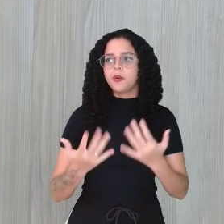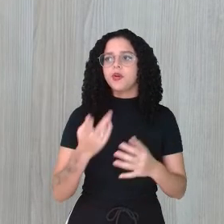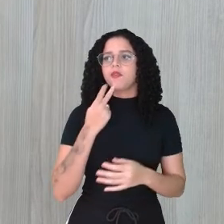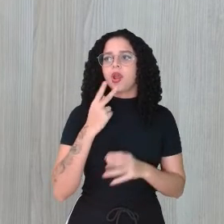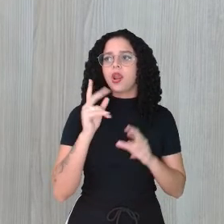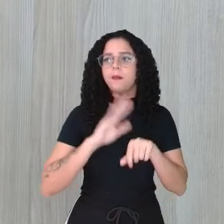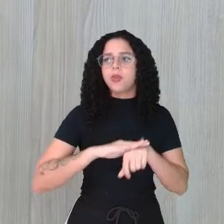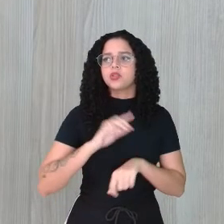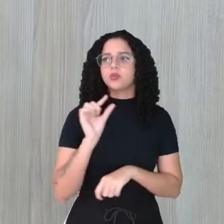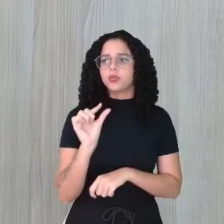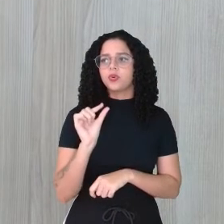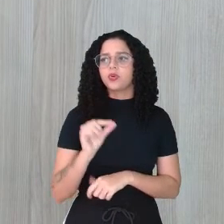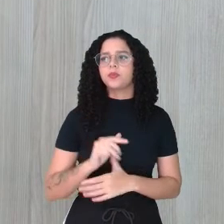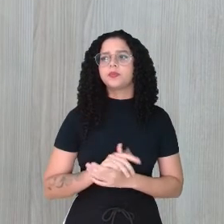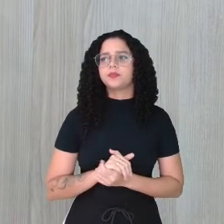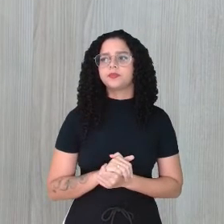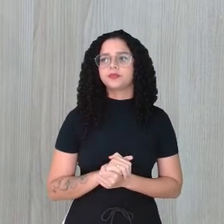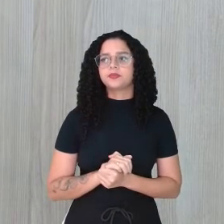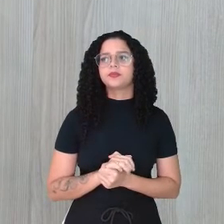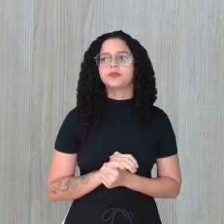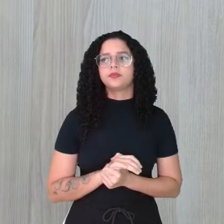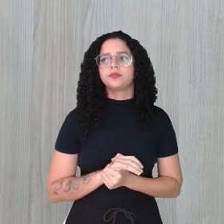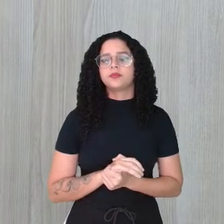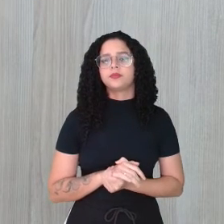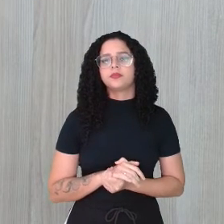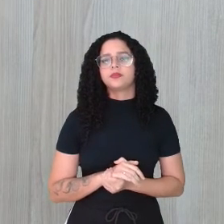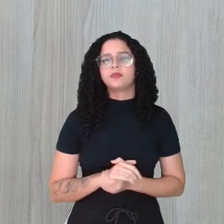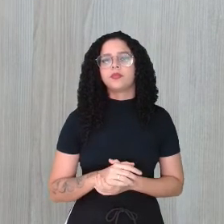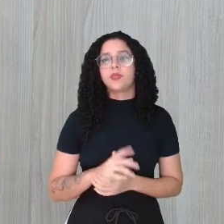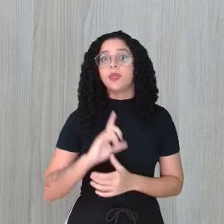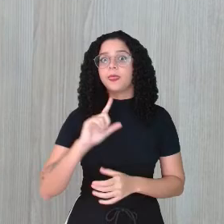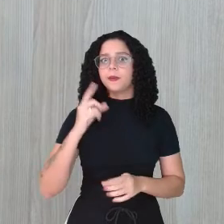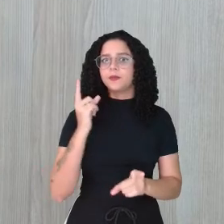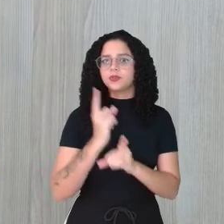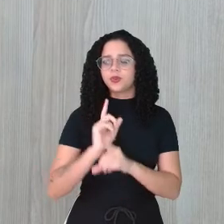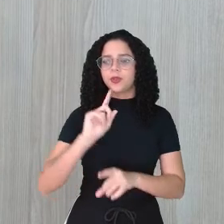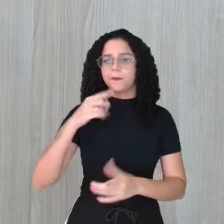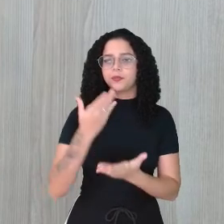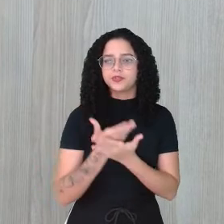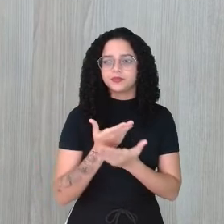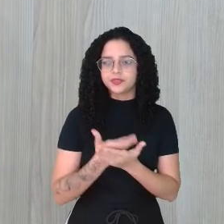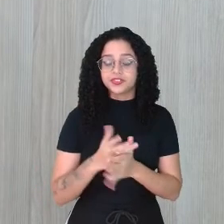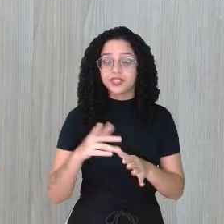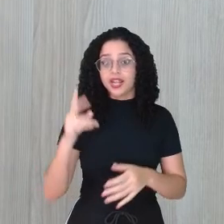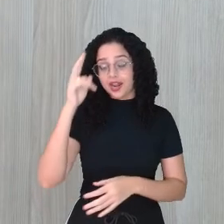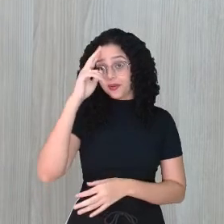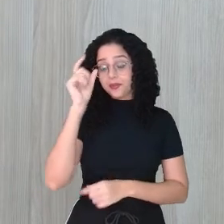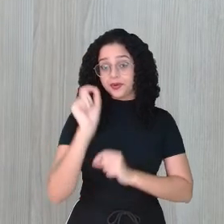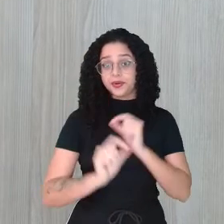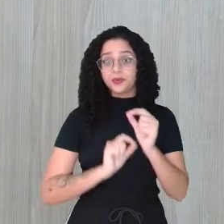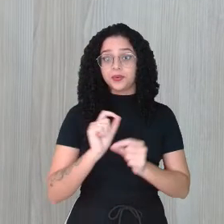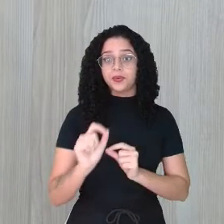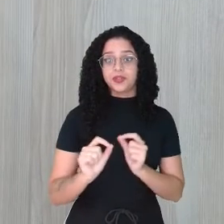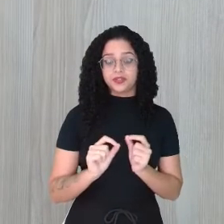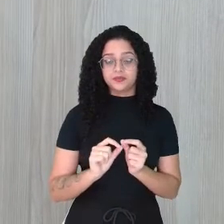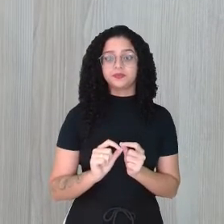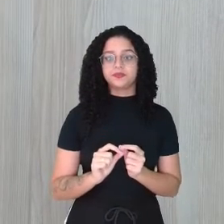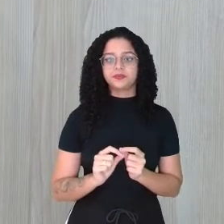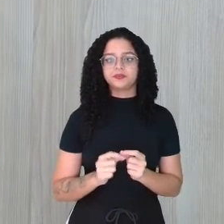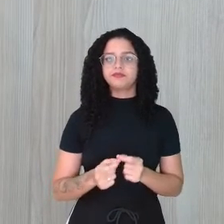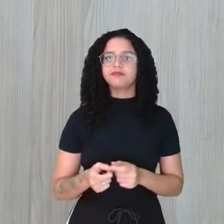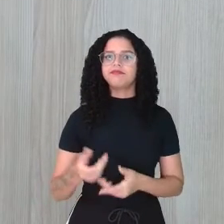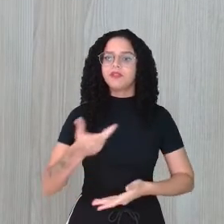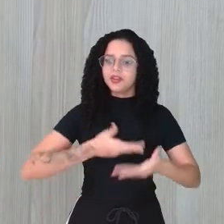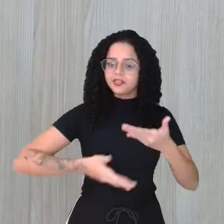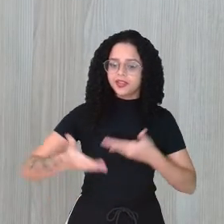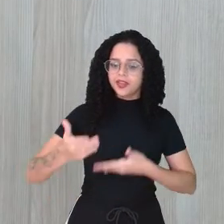mais um pouquinho, né, professora Vanessa? Exatamente. E aí a gente se encontra na próxima aula. Lembrando sempre que interajam